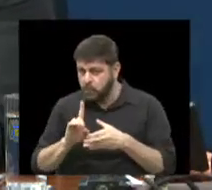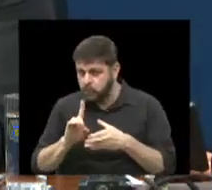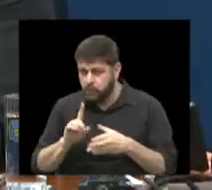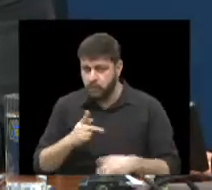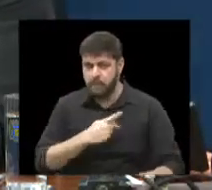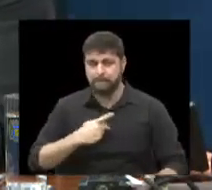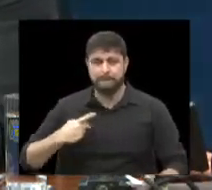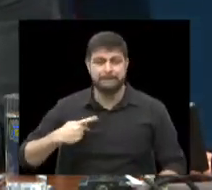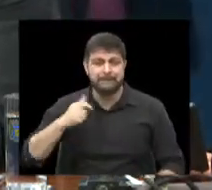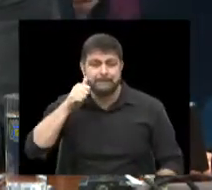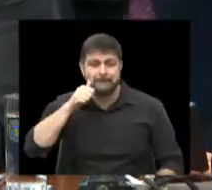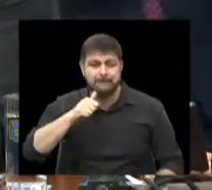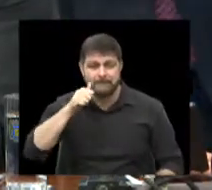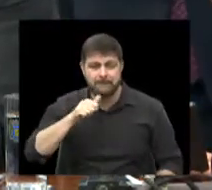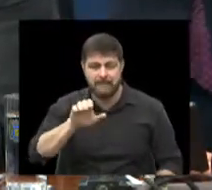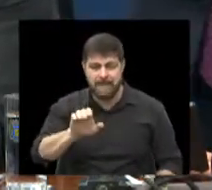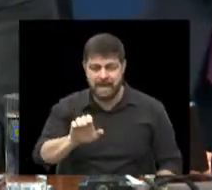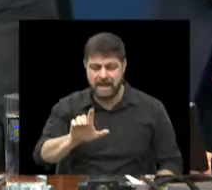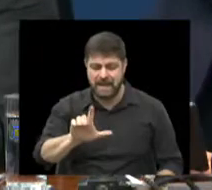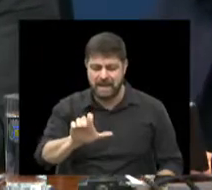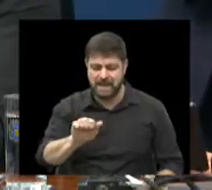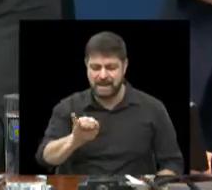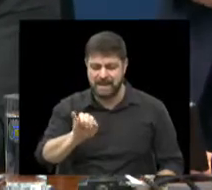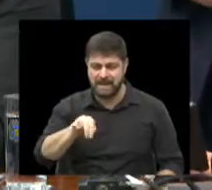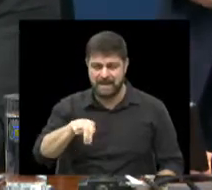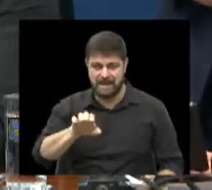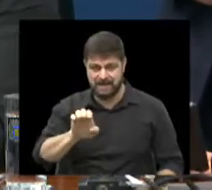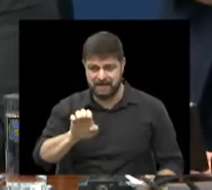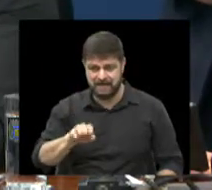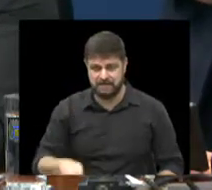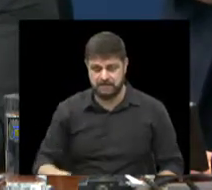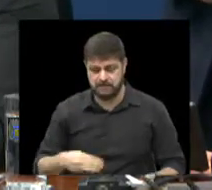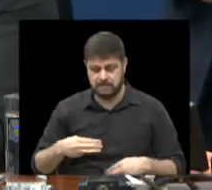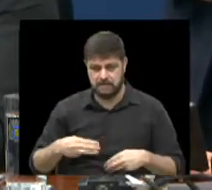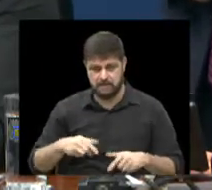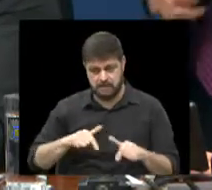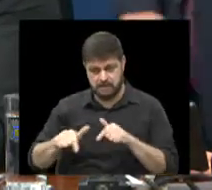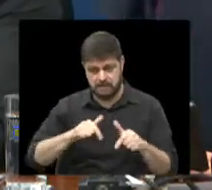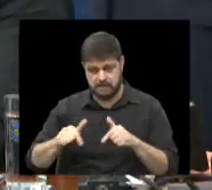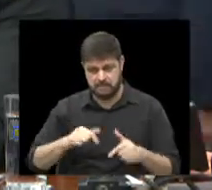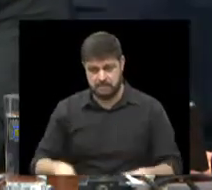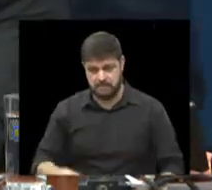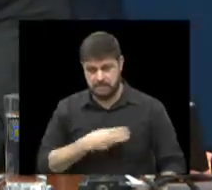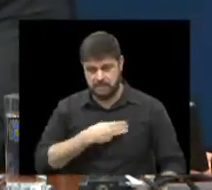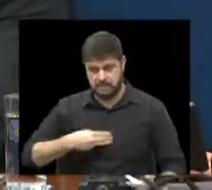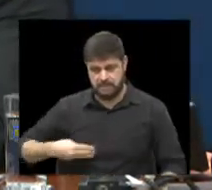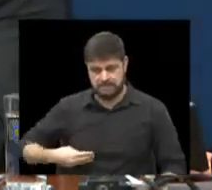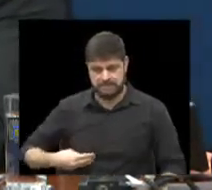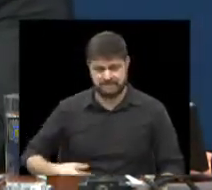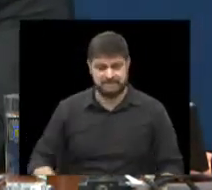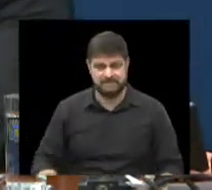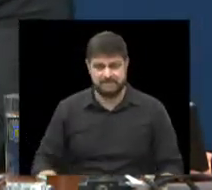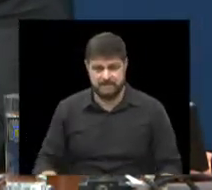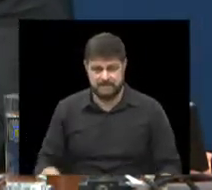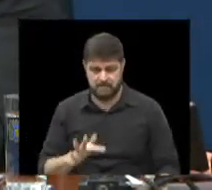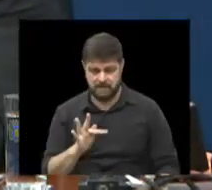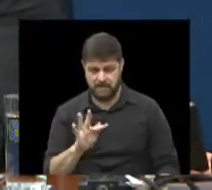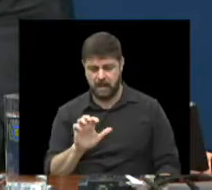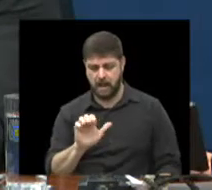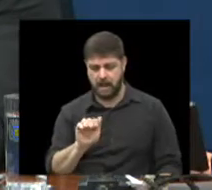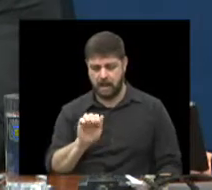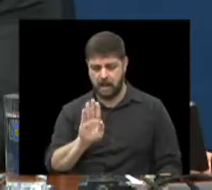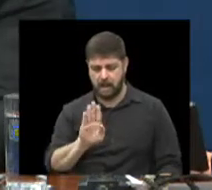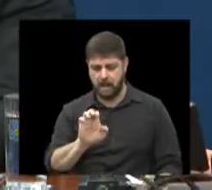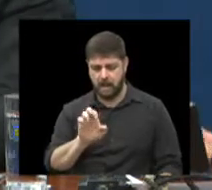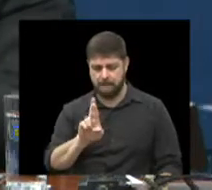pastora Elaine Cristina Velar Muniz, do Ministério Tabernáculo de Vida. Encaminhe-se.